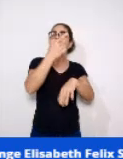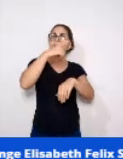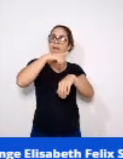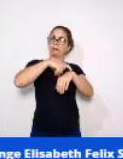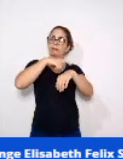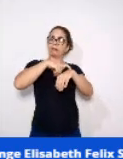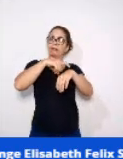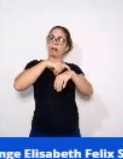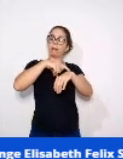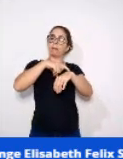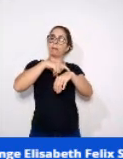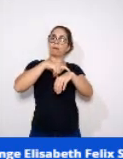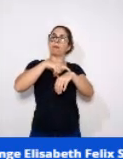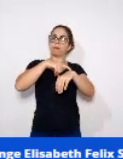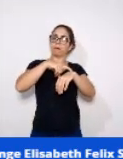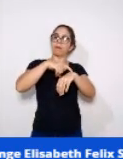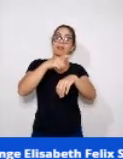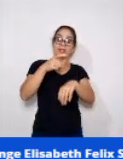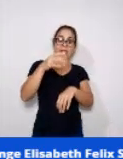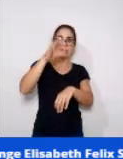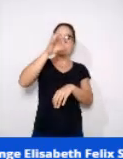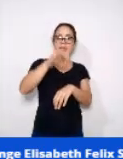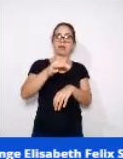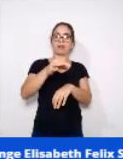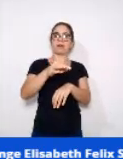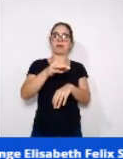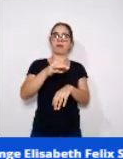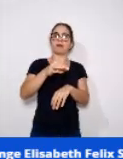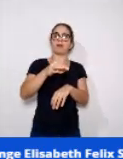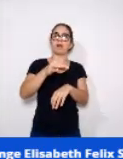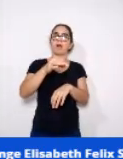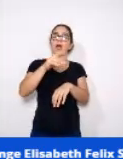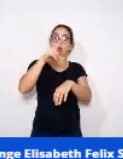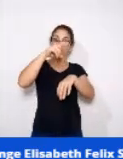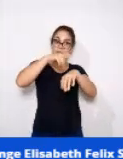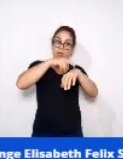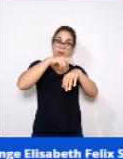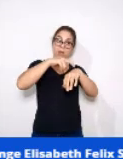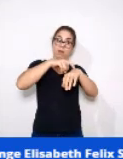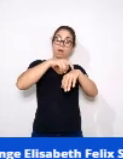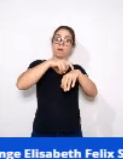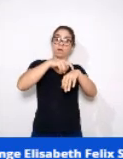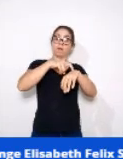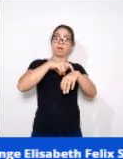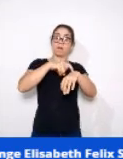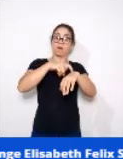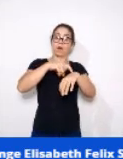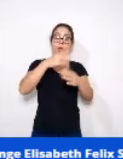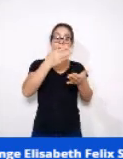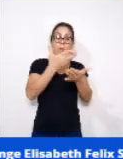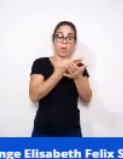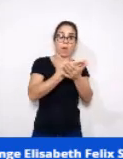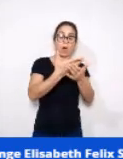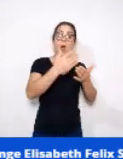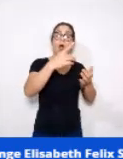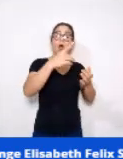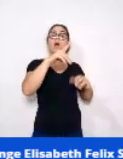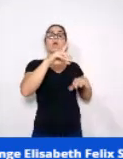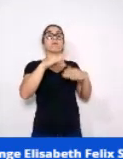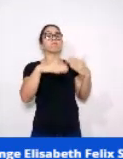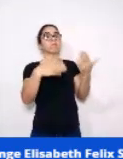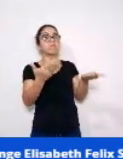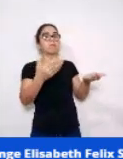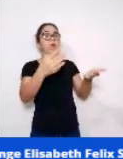você consegue ver a hipótese levantada pelo aluno naquele momento da aula. De acordo com o que ele pergunta, de acordo com